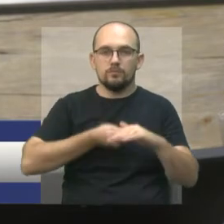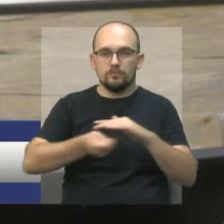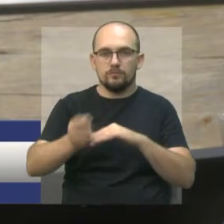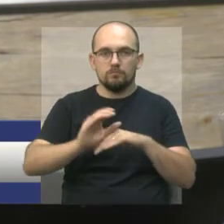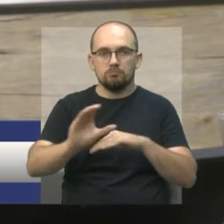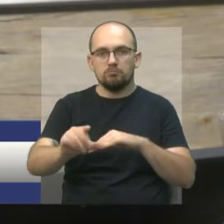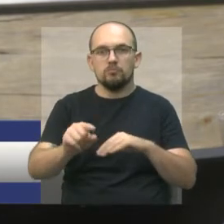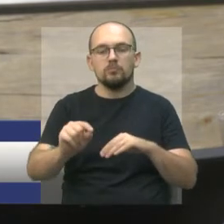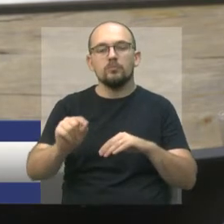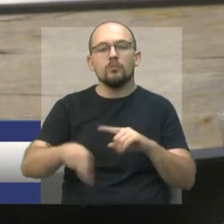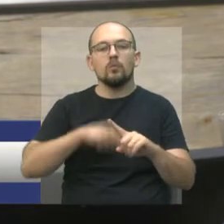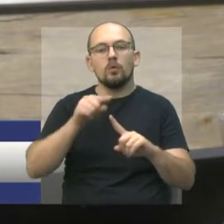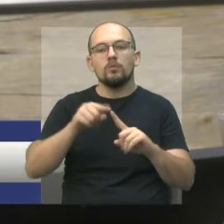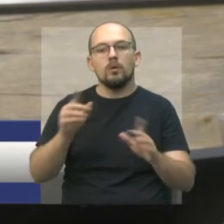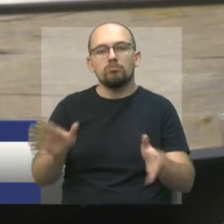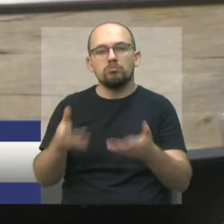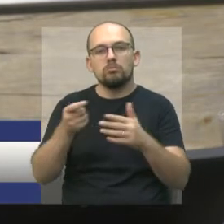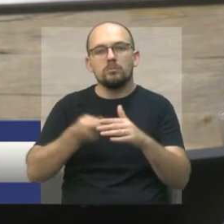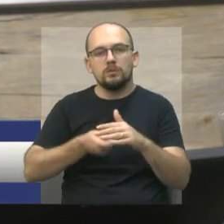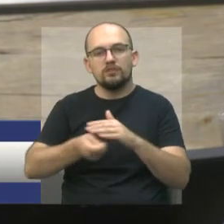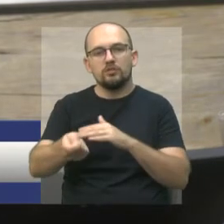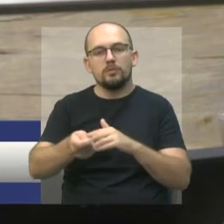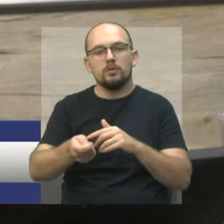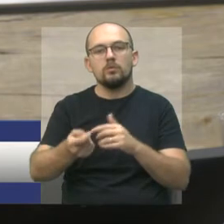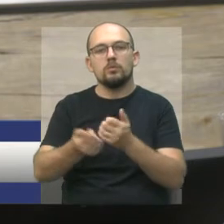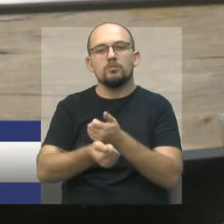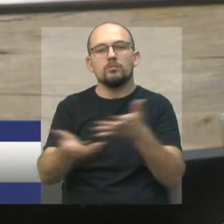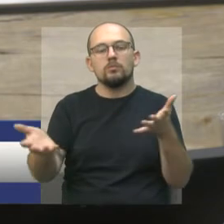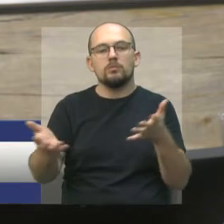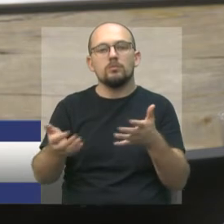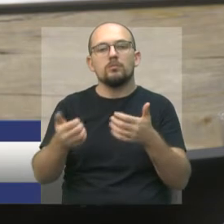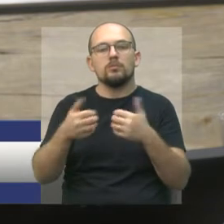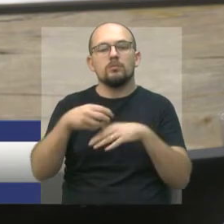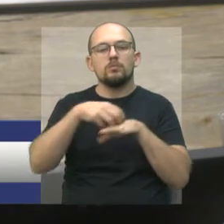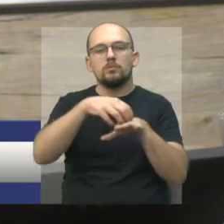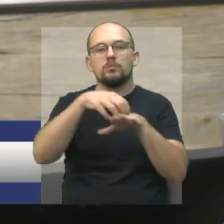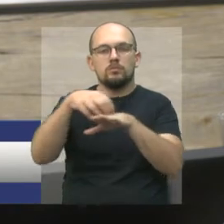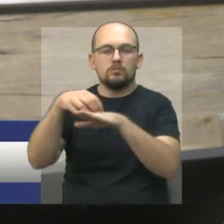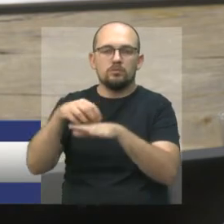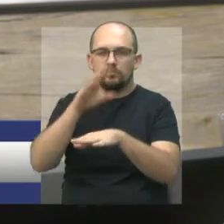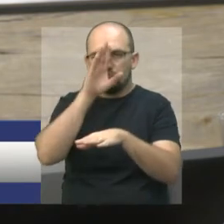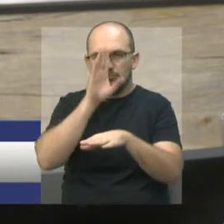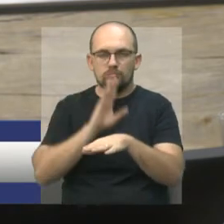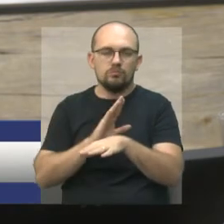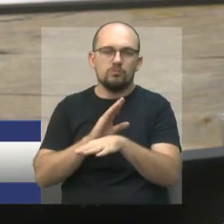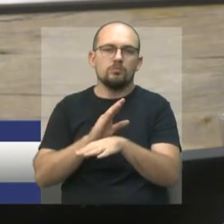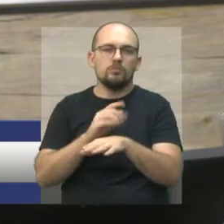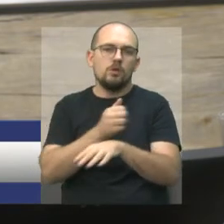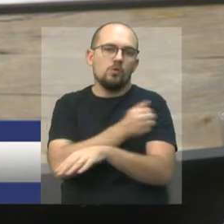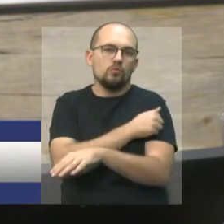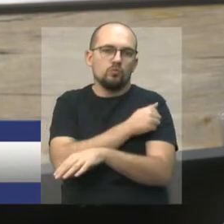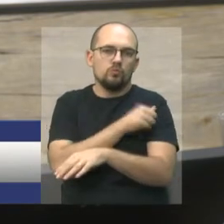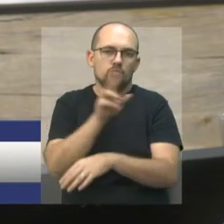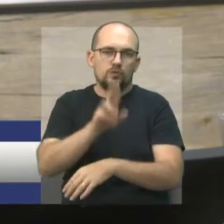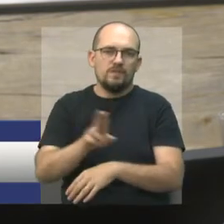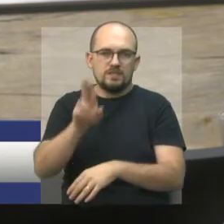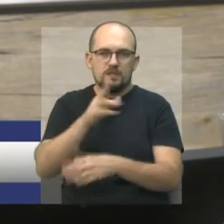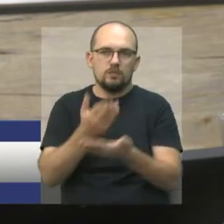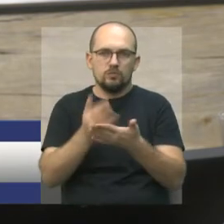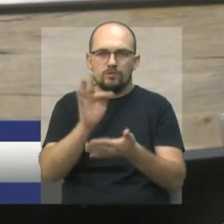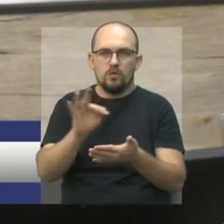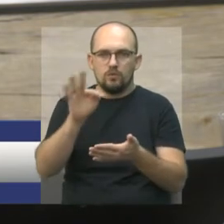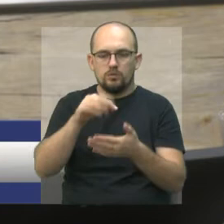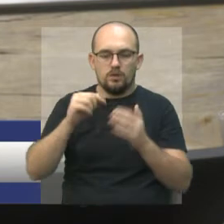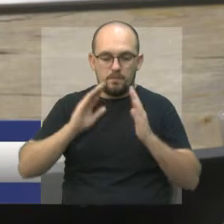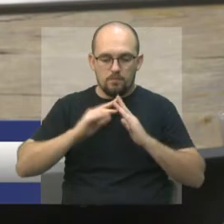à promoção dos investimentos necessários para oferecer transporte gratuito para os estudantes universitários que morem no